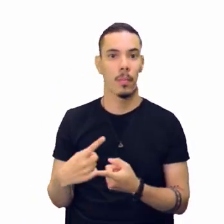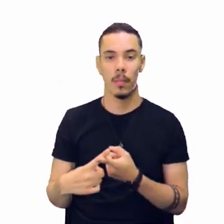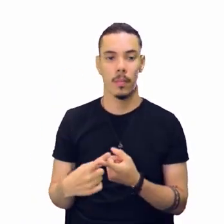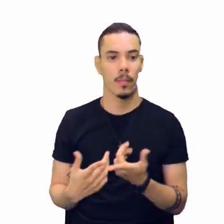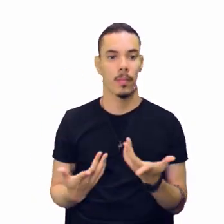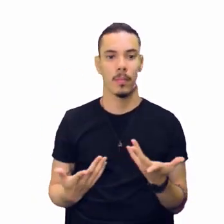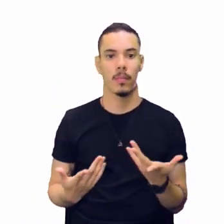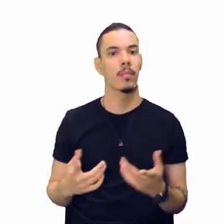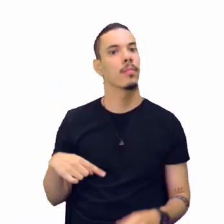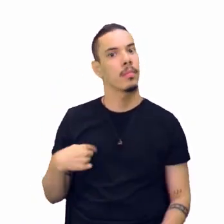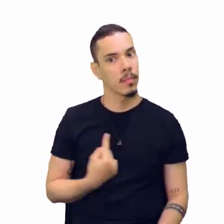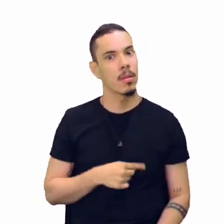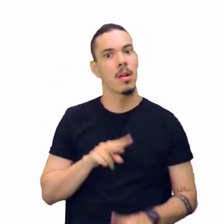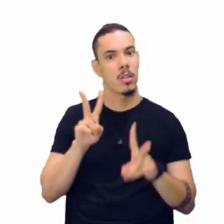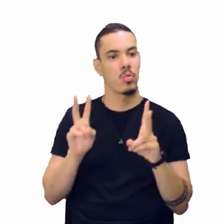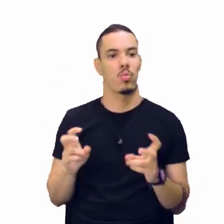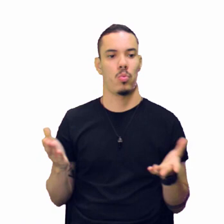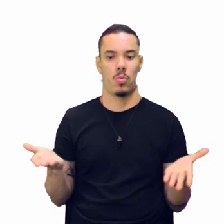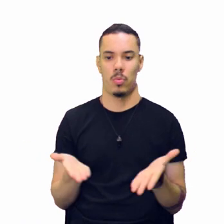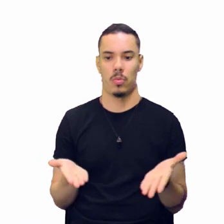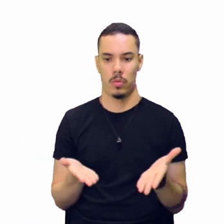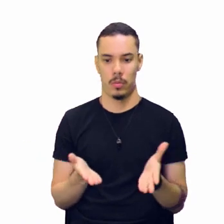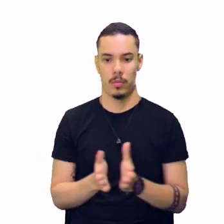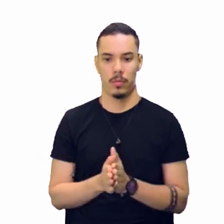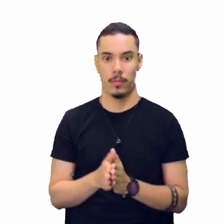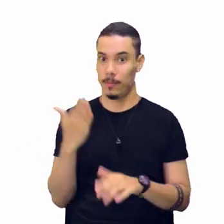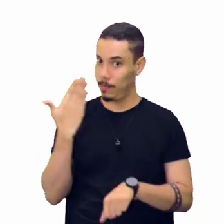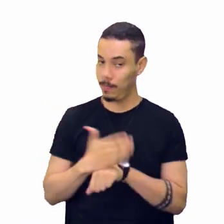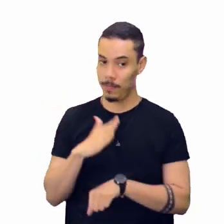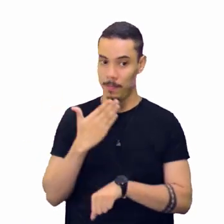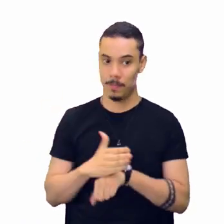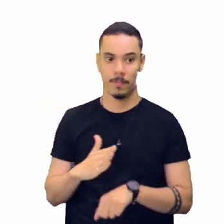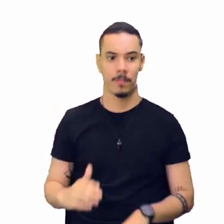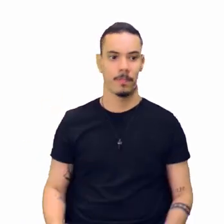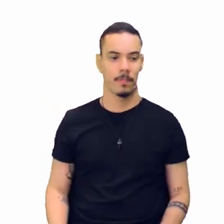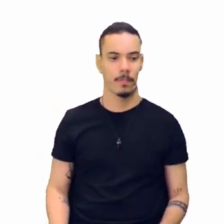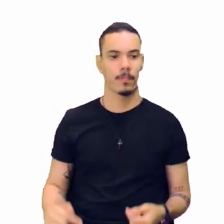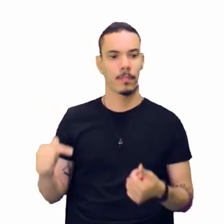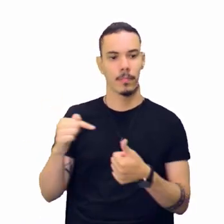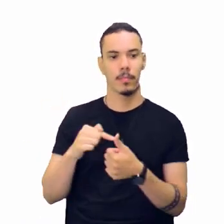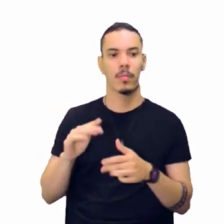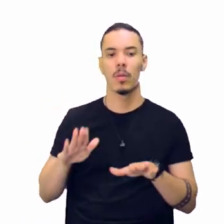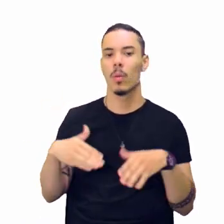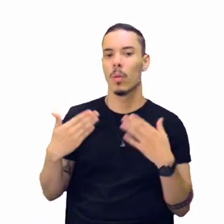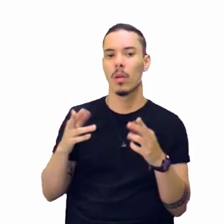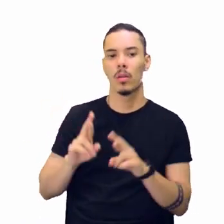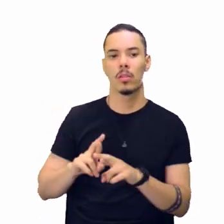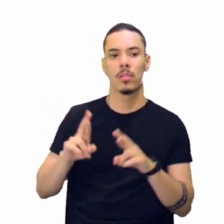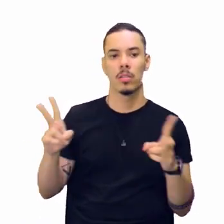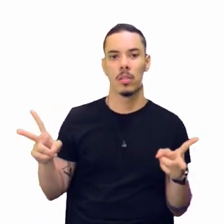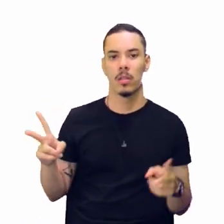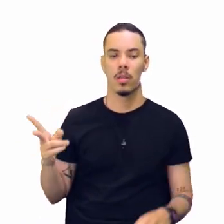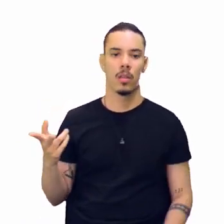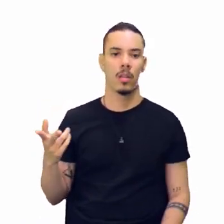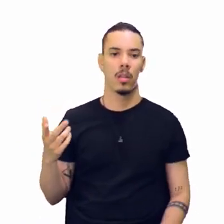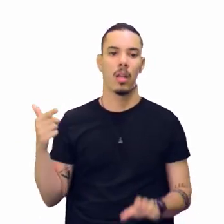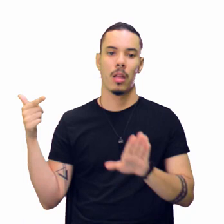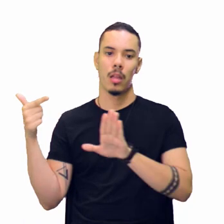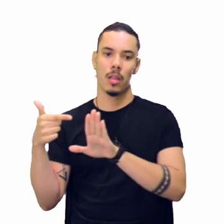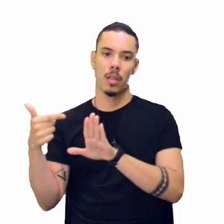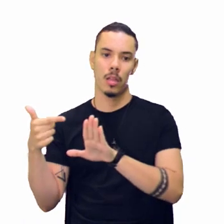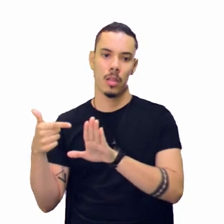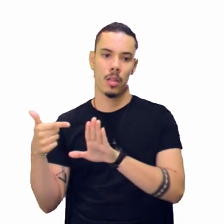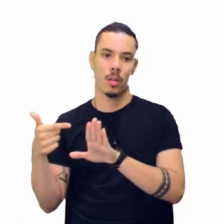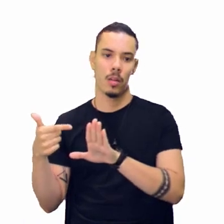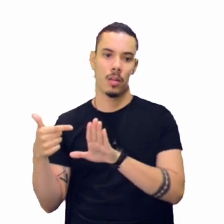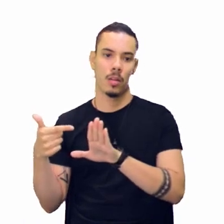acentuação gráfica? Porque esse é o assunto da aula. Tá? Vamos treinar, amadinho. Letra A. Qual é a diferença entre irônia